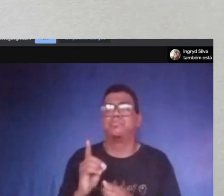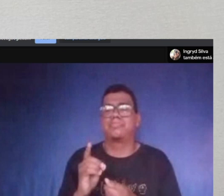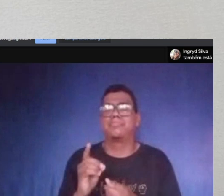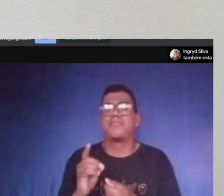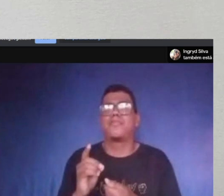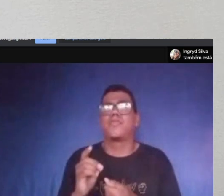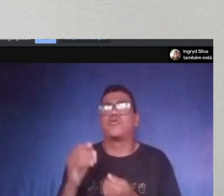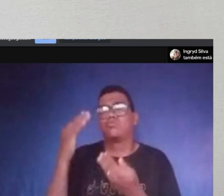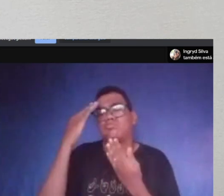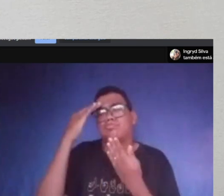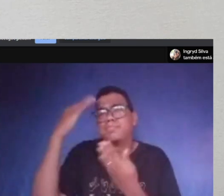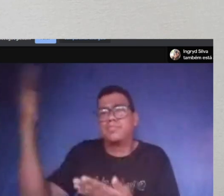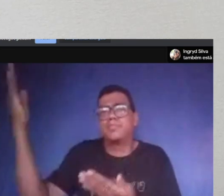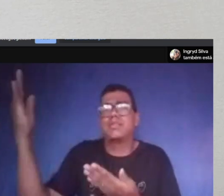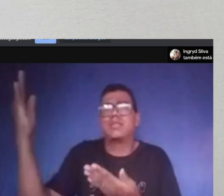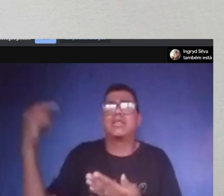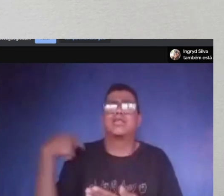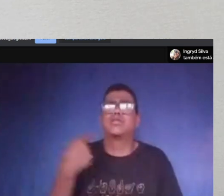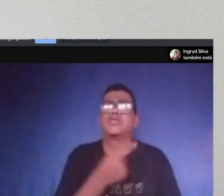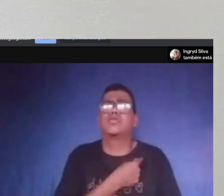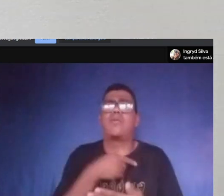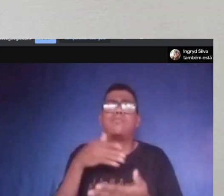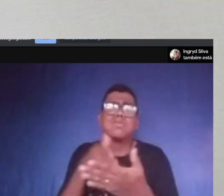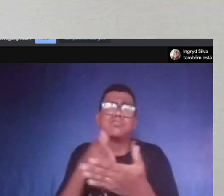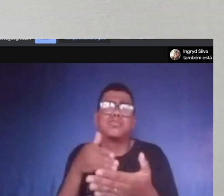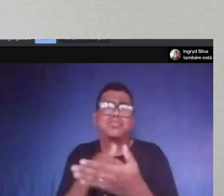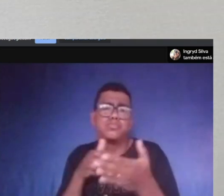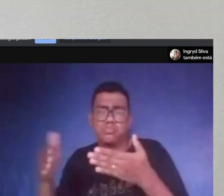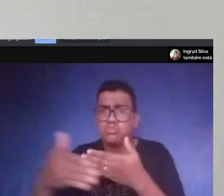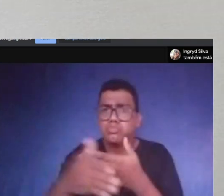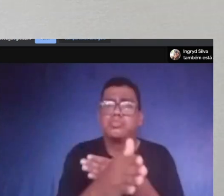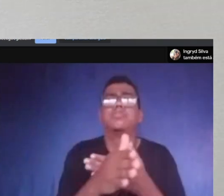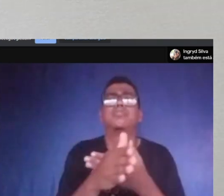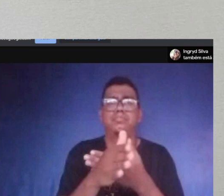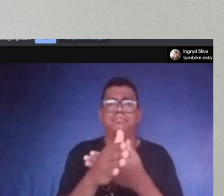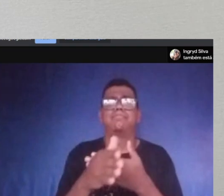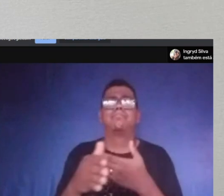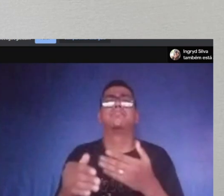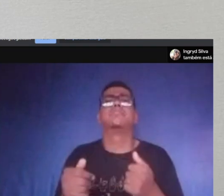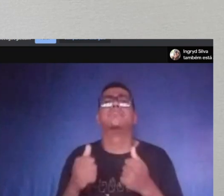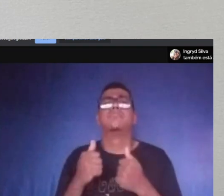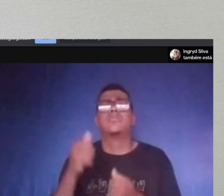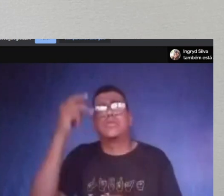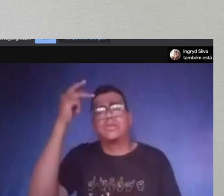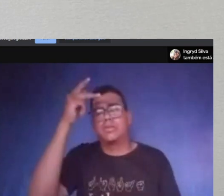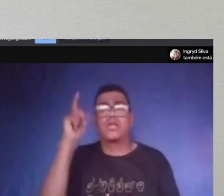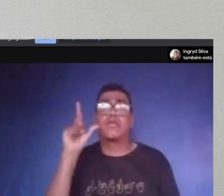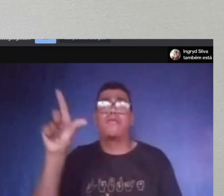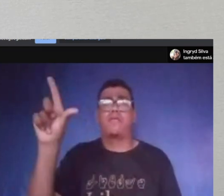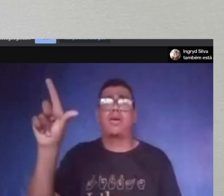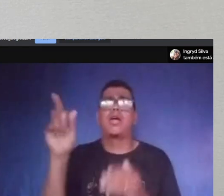muito pequeno, mas nós acreditamos no Deus que pode todas as coisas, no Deus dos impossíveis. E de